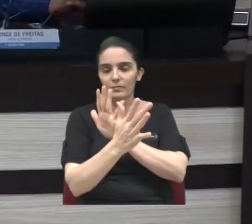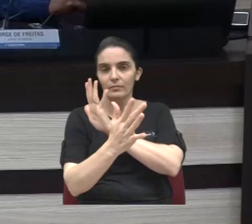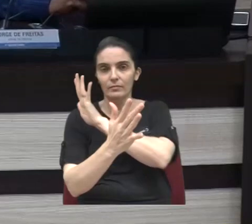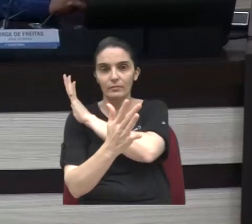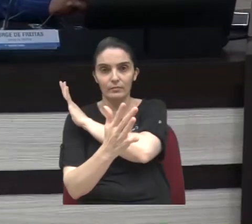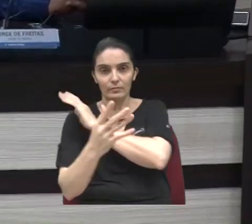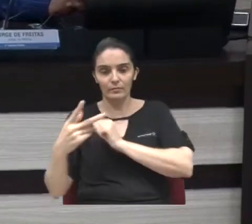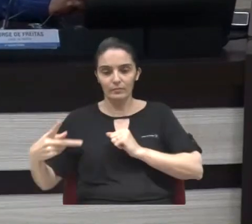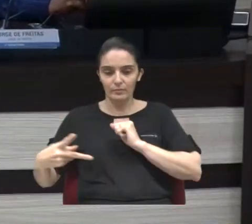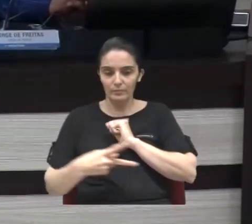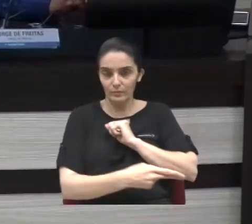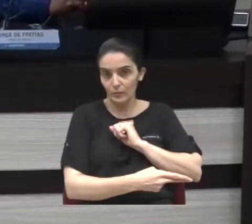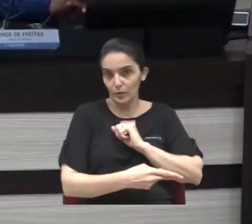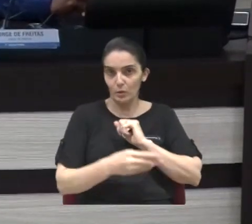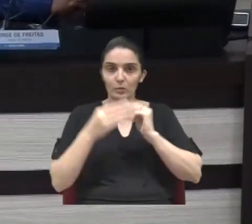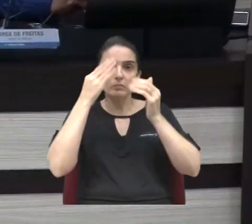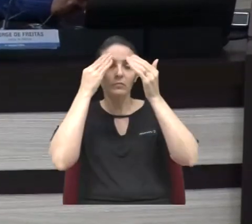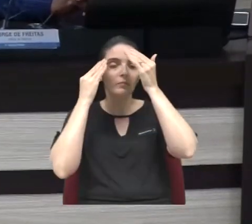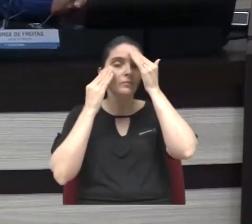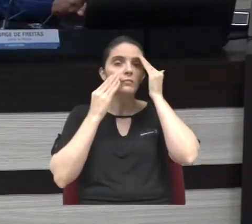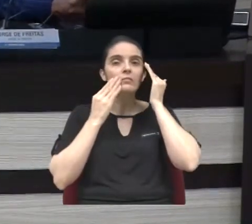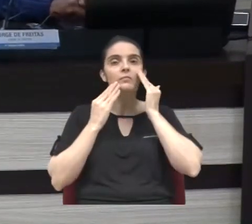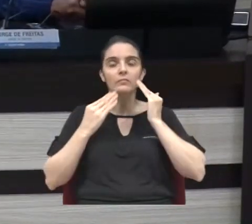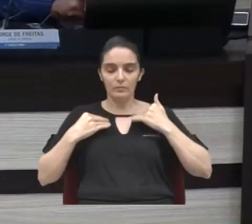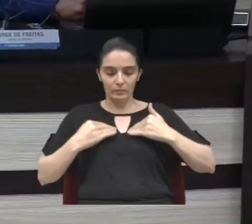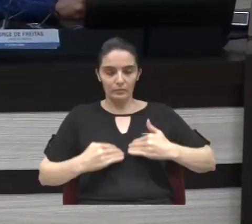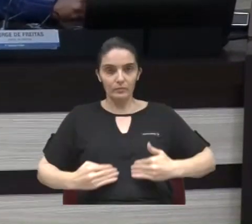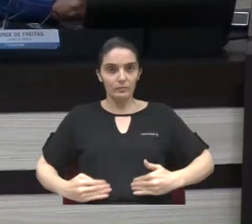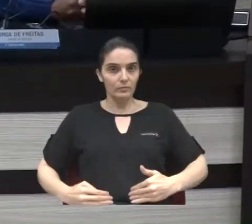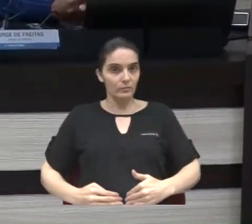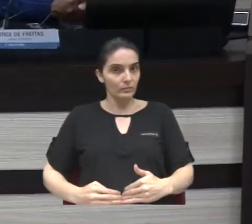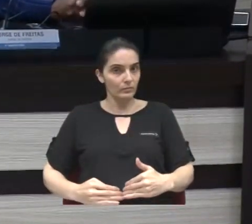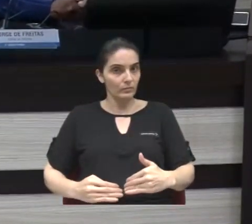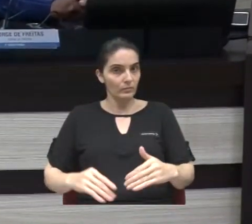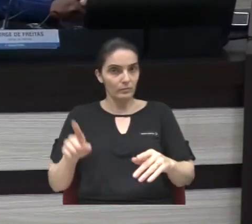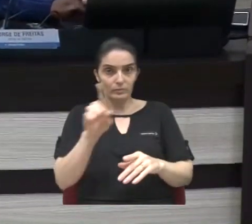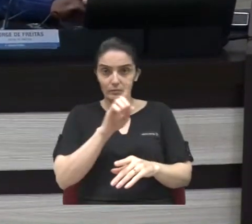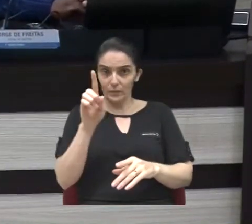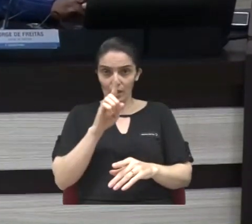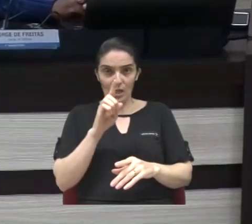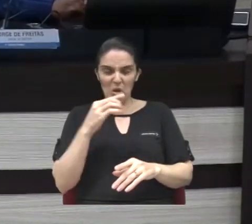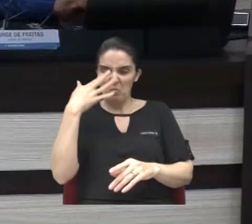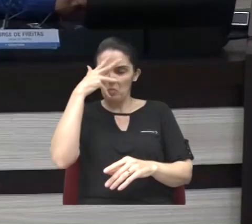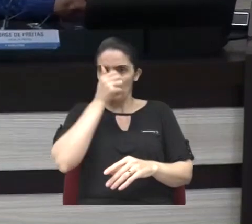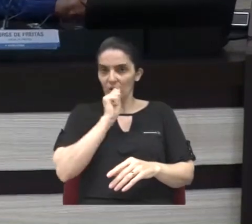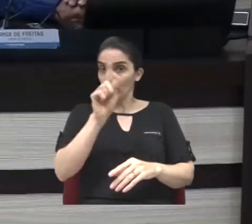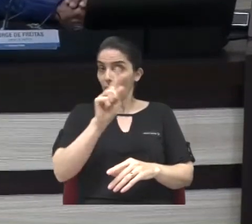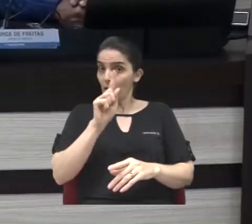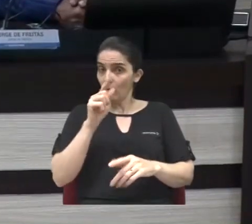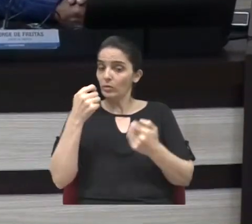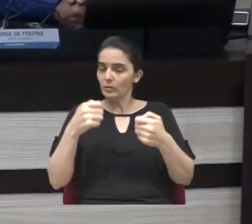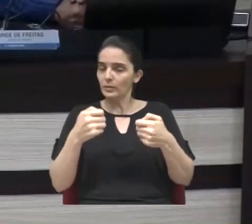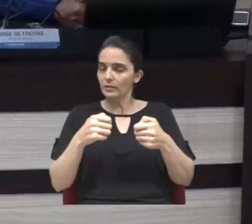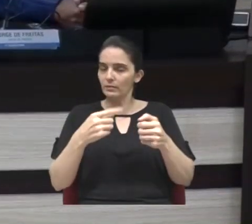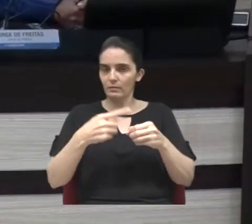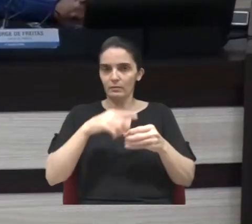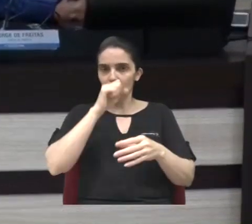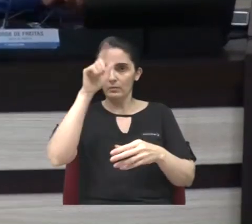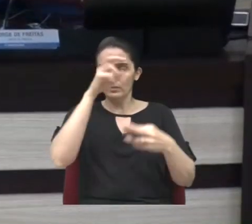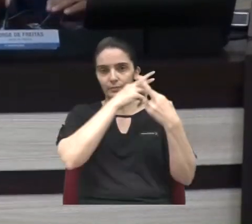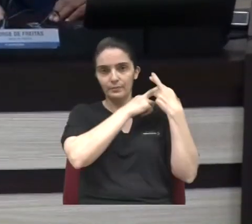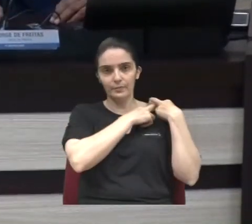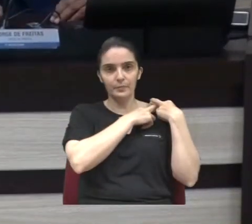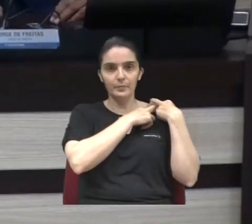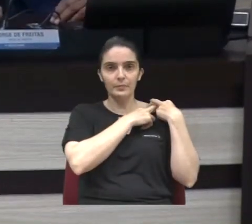plásticas reparadoras não estéticas pelo SUS na cidade de Limeira. Autoria, vereador Dr.